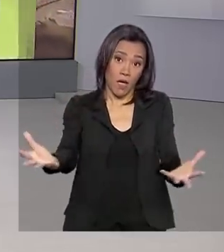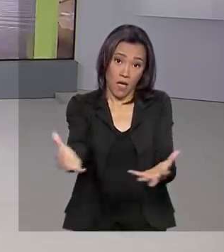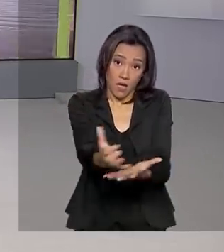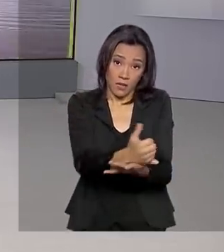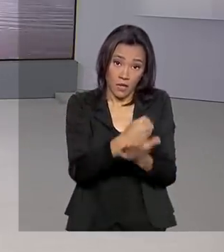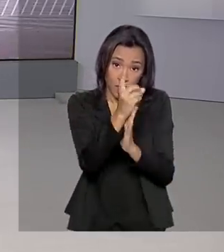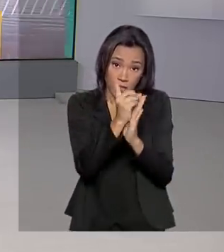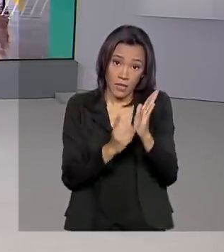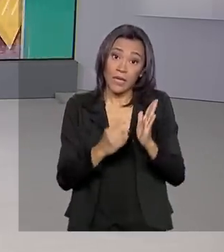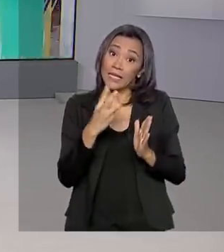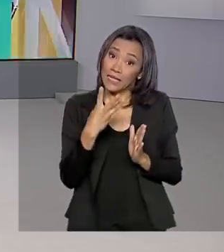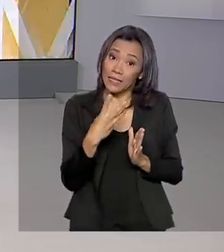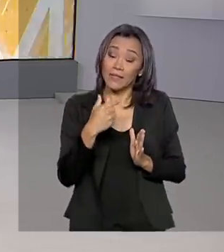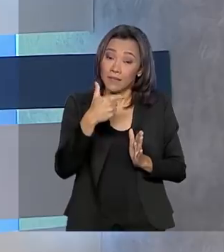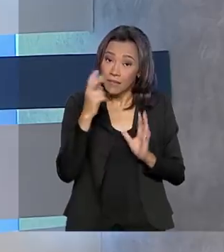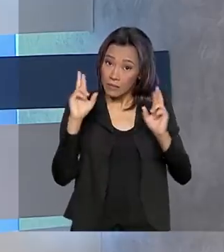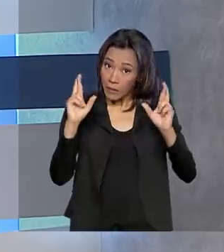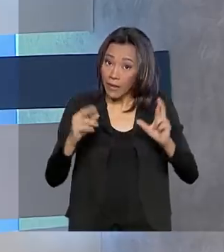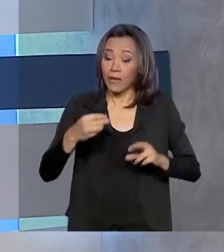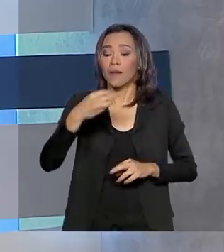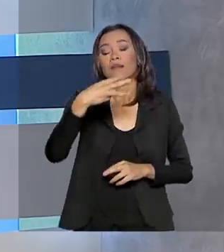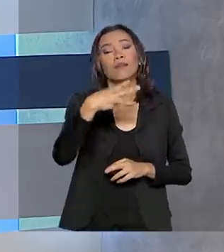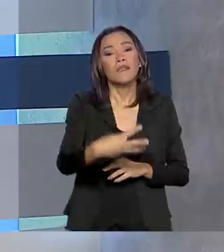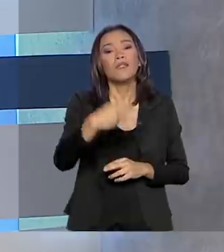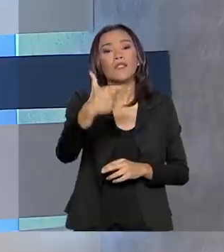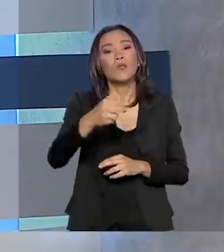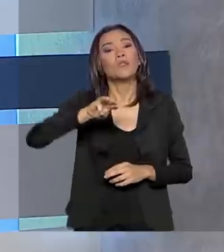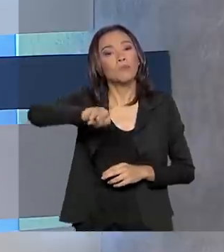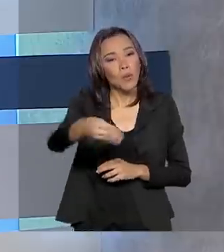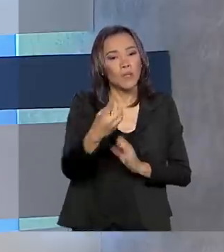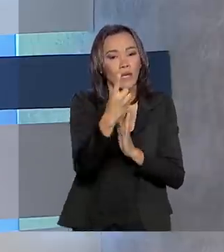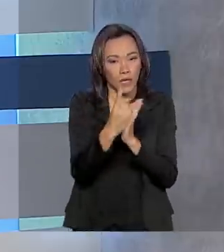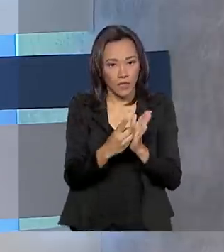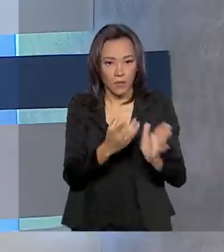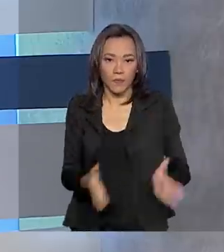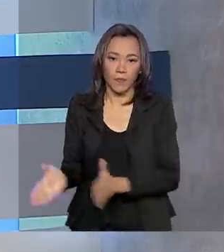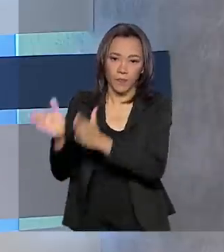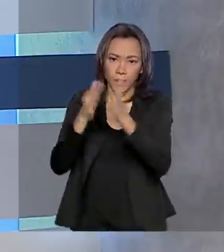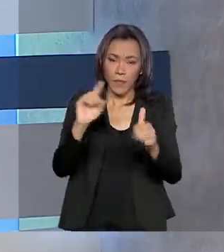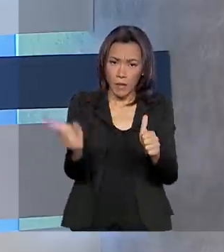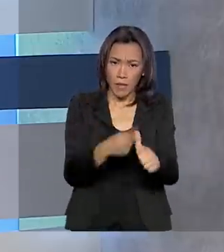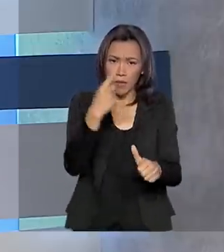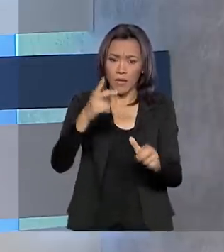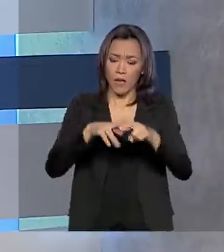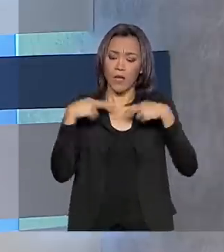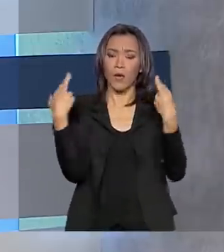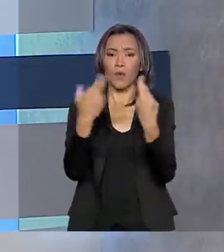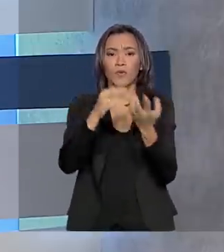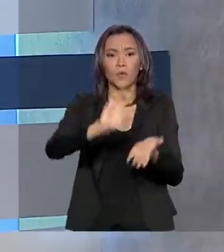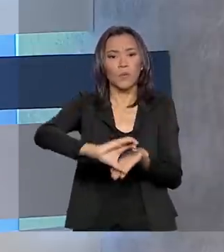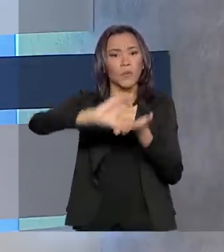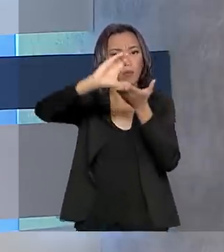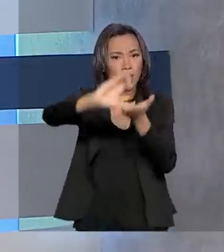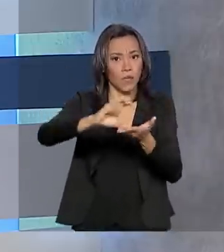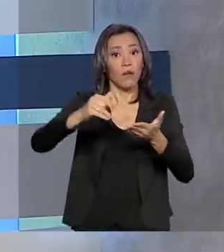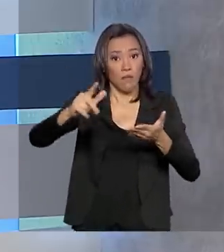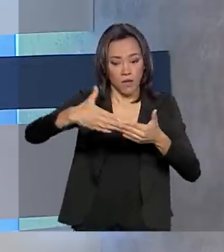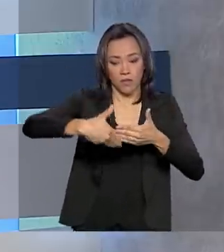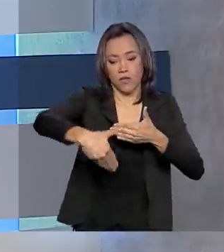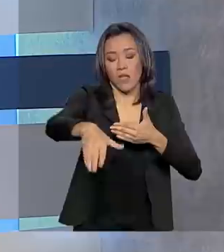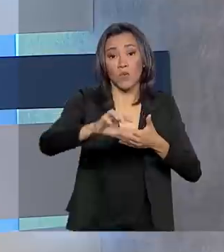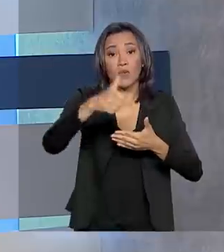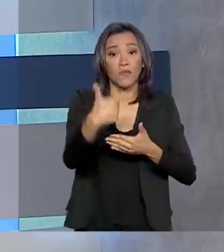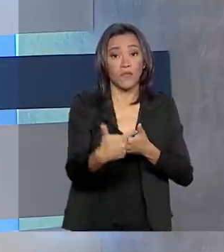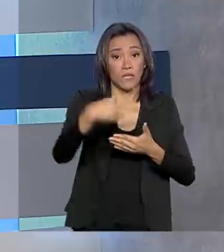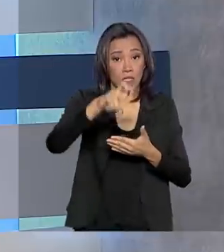declarações neste ano. A primeira reunião do Conselho da Amazônia será realizada no dia 25 de março. O